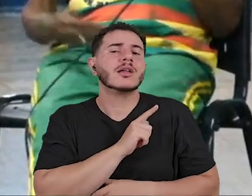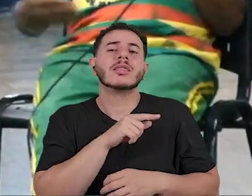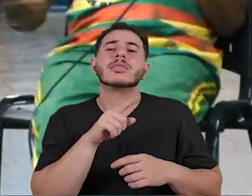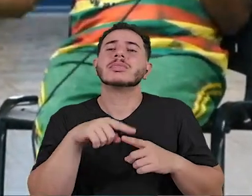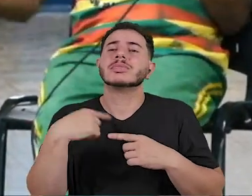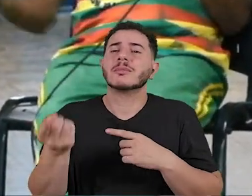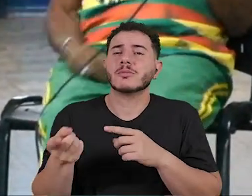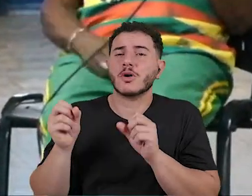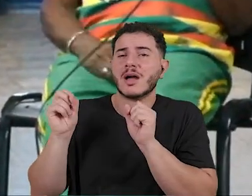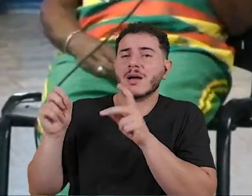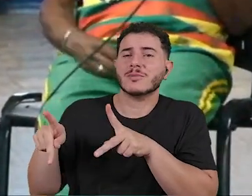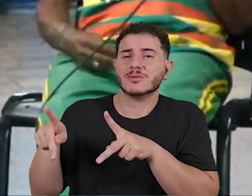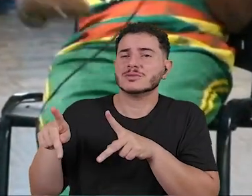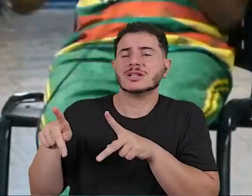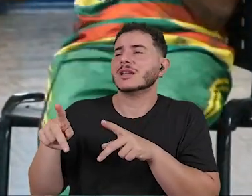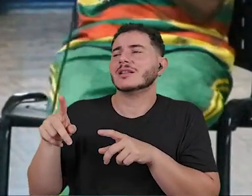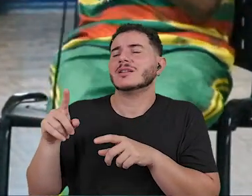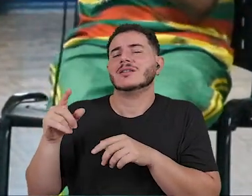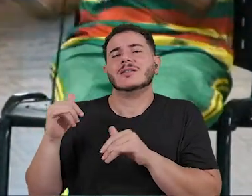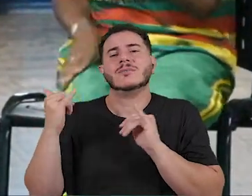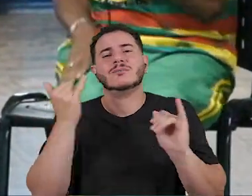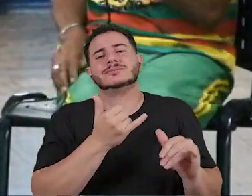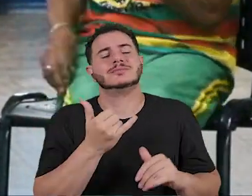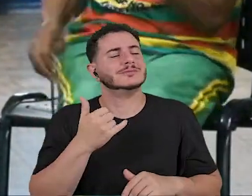estou sentindo a mesma coisa, eu não me dá.